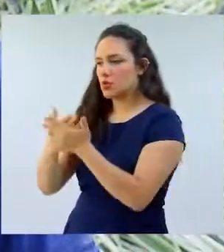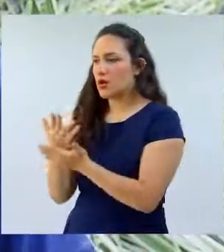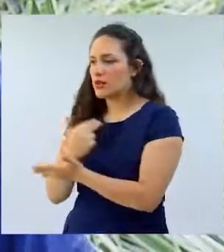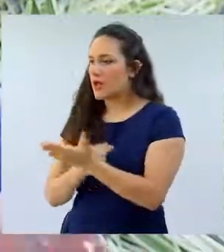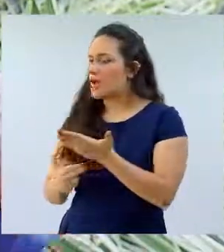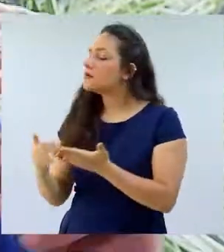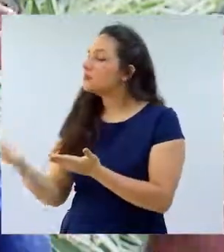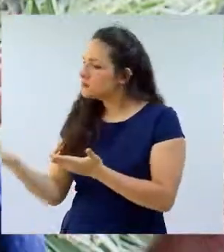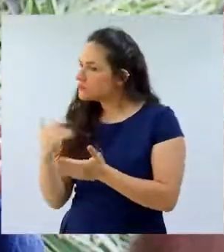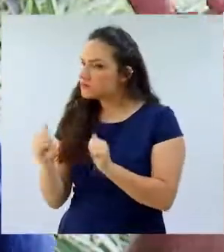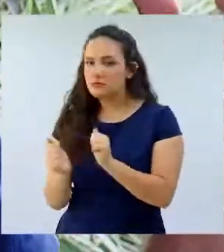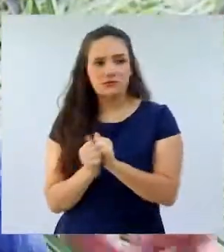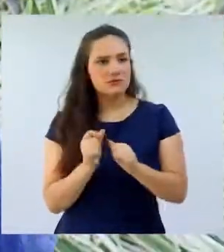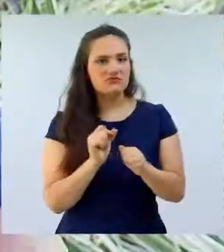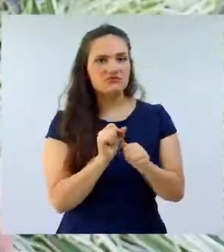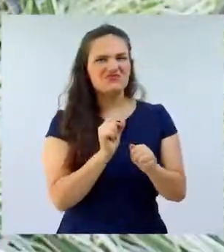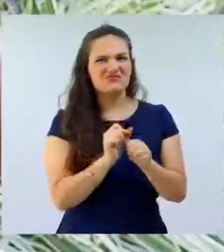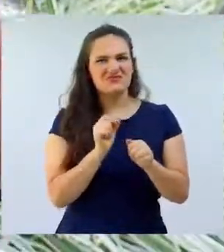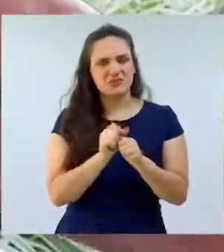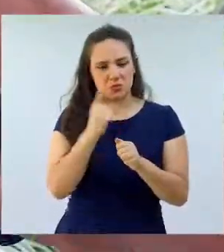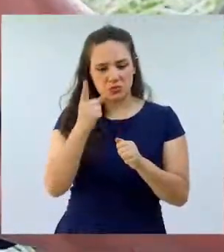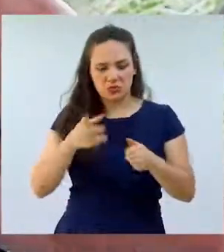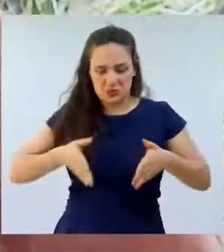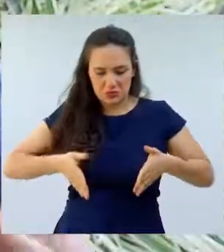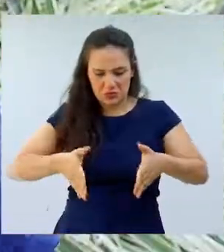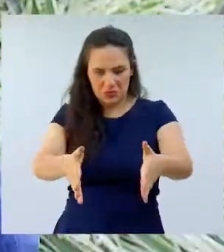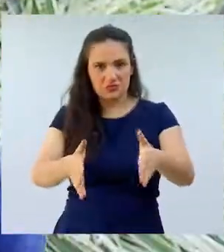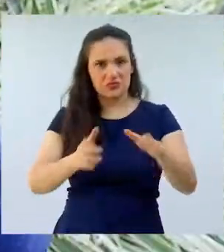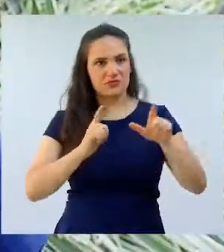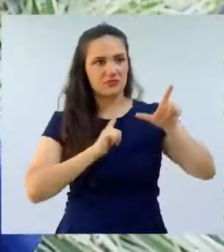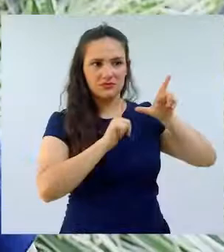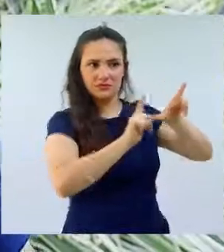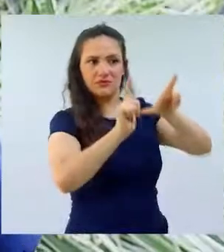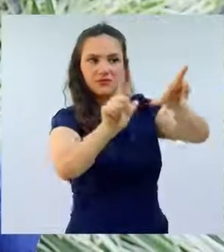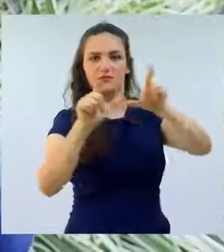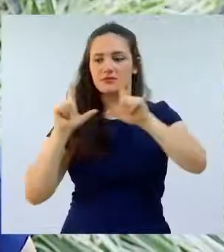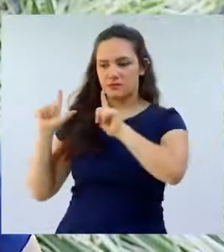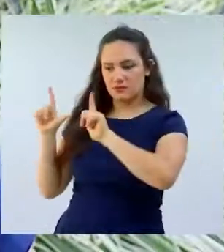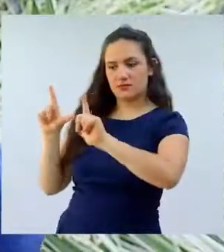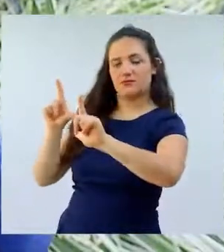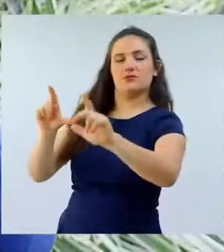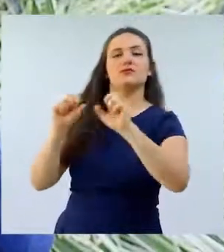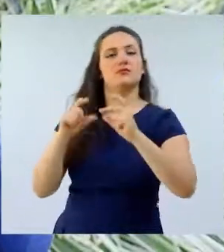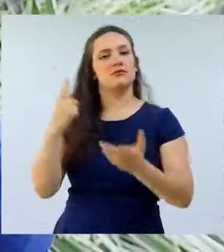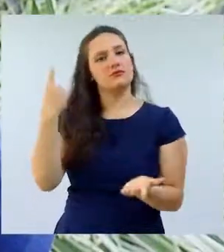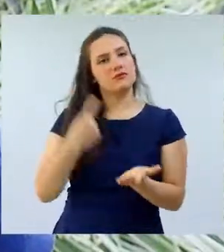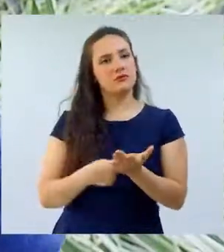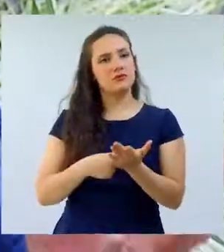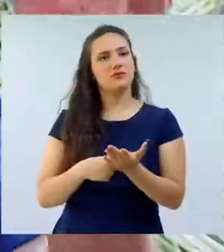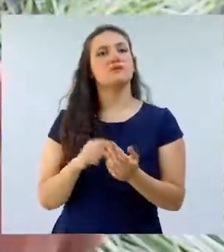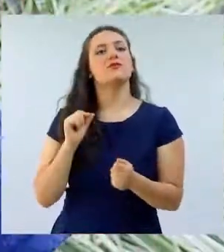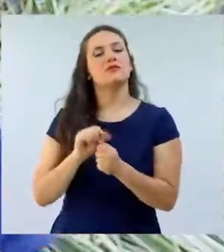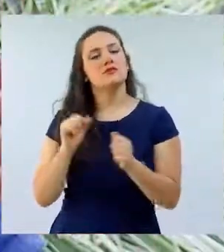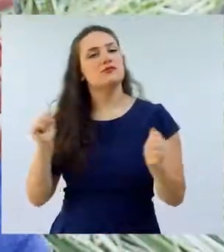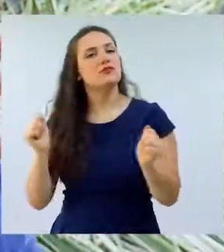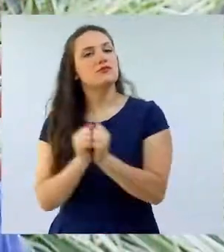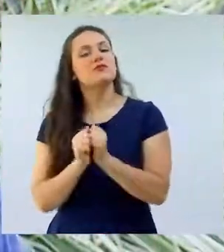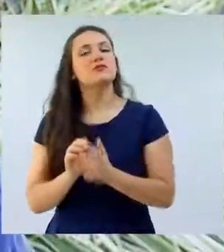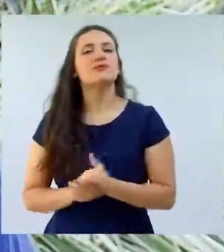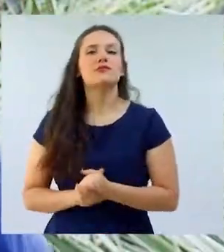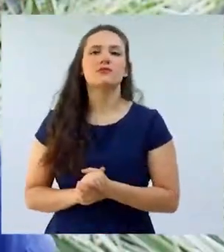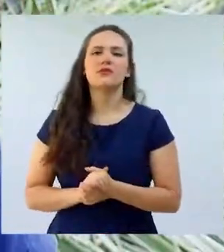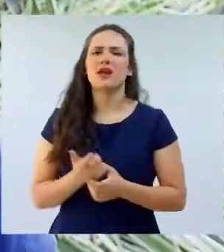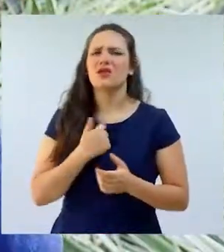arte, levei todos os alunos para ajudar a gente a fazer. Fizemos um corredor lá, ficou maravilhoso. Aí viemos fazer uma exposição junto. Nessa exposição eu estava com um trabalho